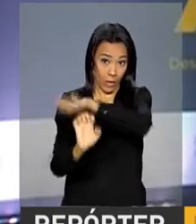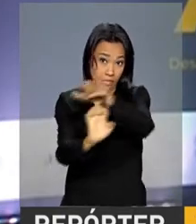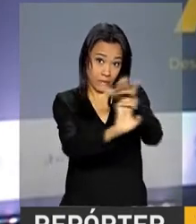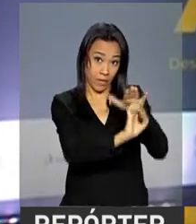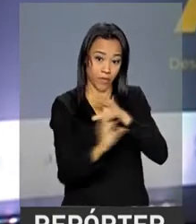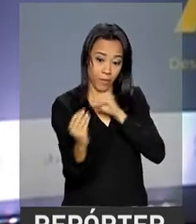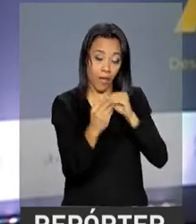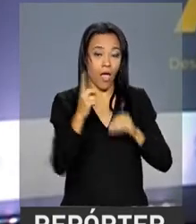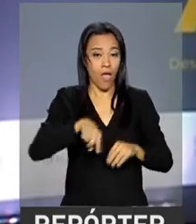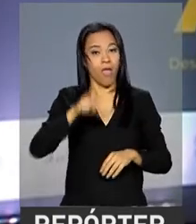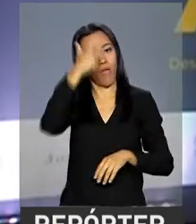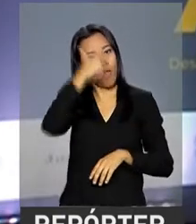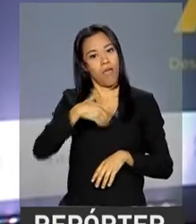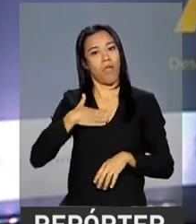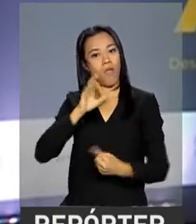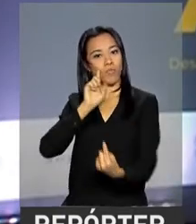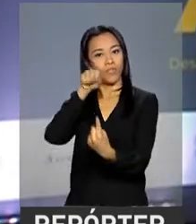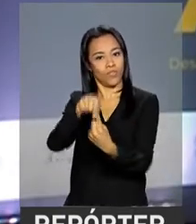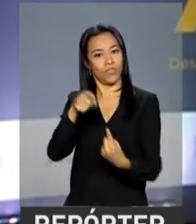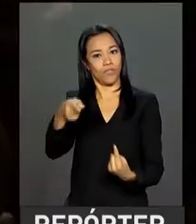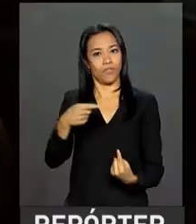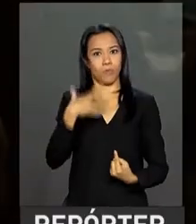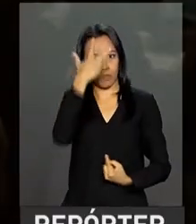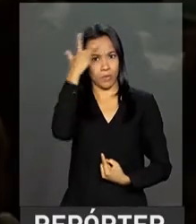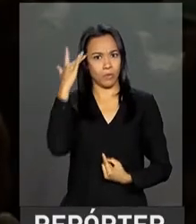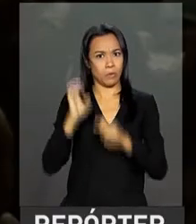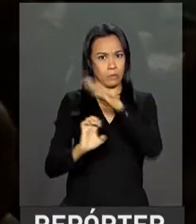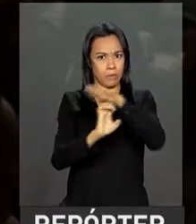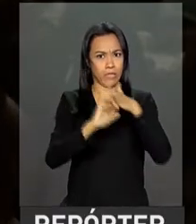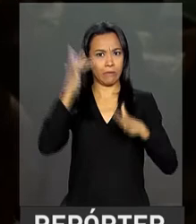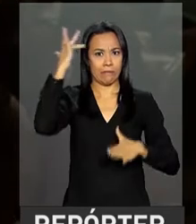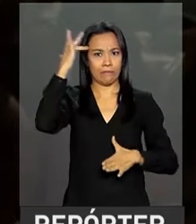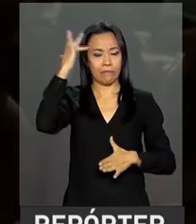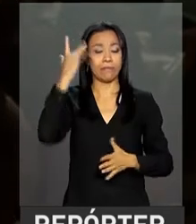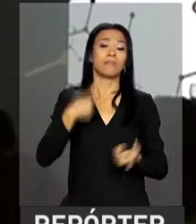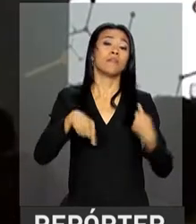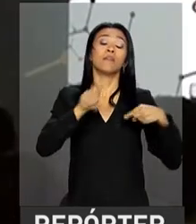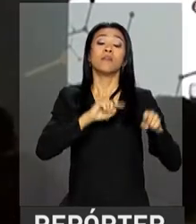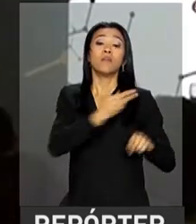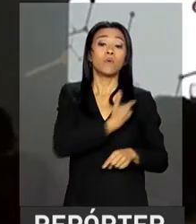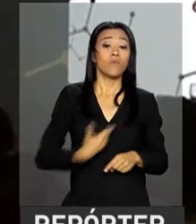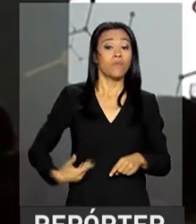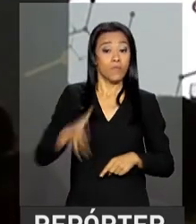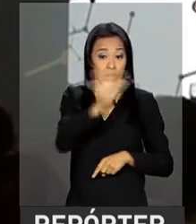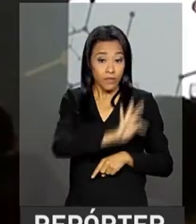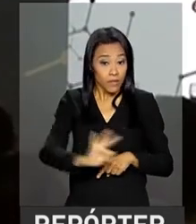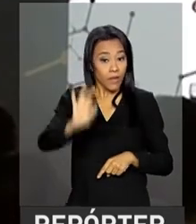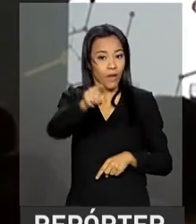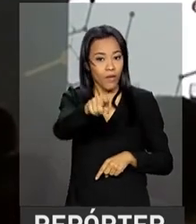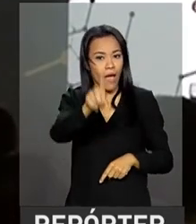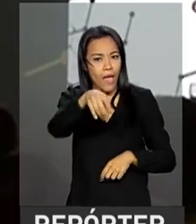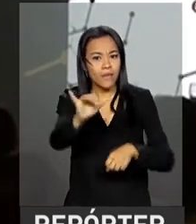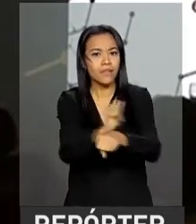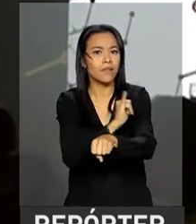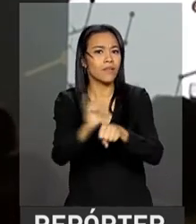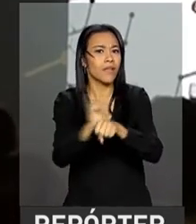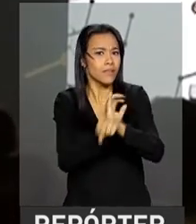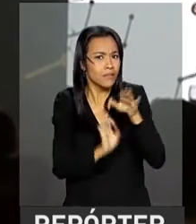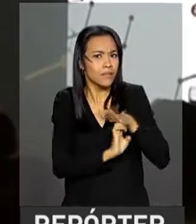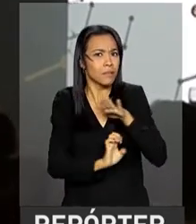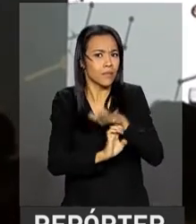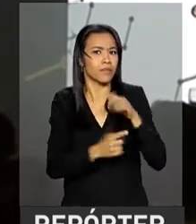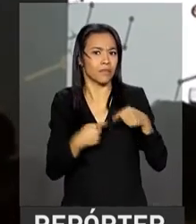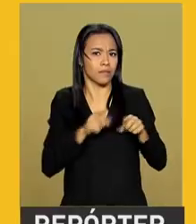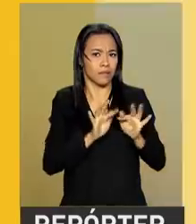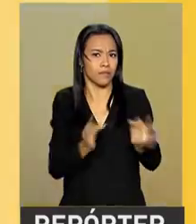objetivo aqui com executivos de grandes empresas o governo federal considera o trabalho das estátuas um ponto estratégico para o país